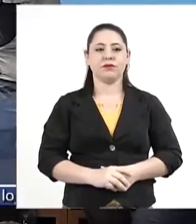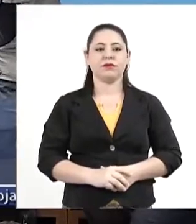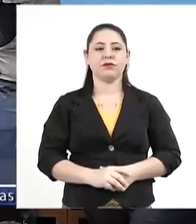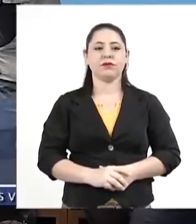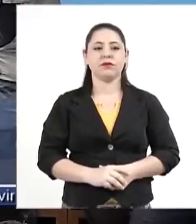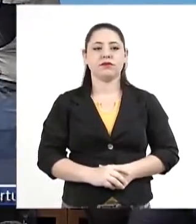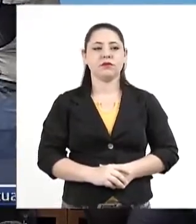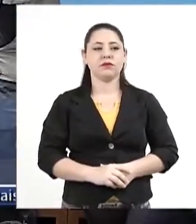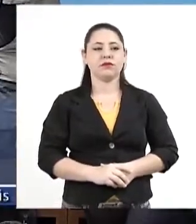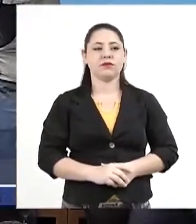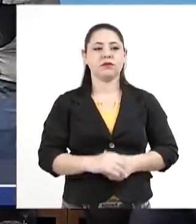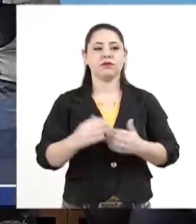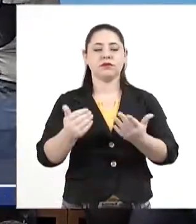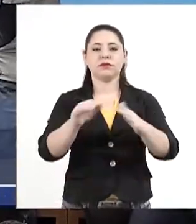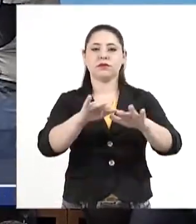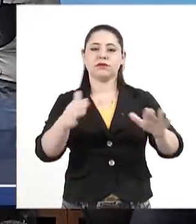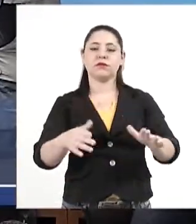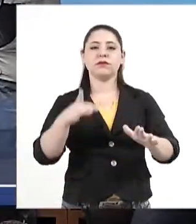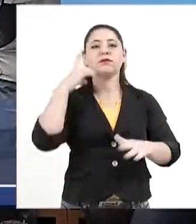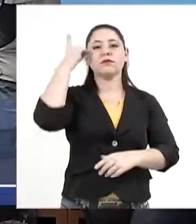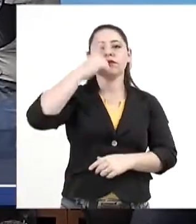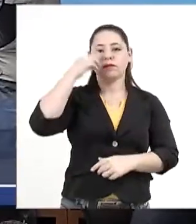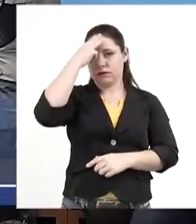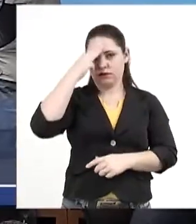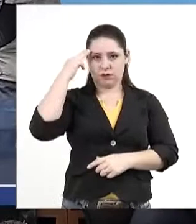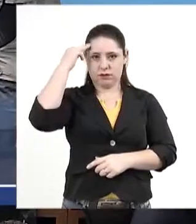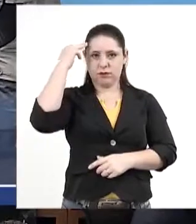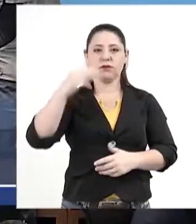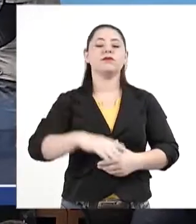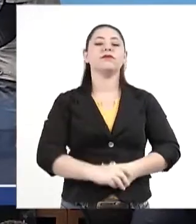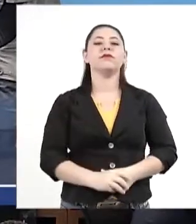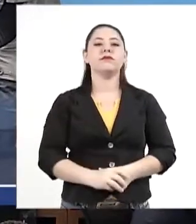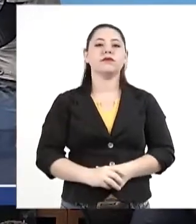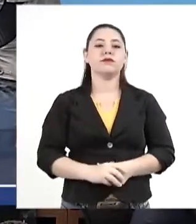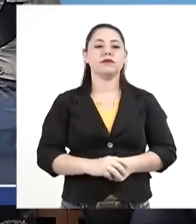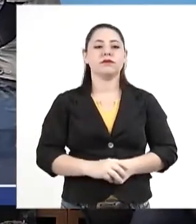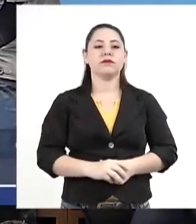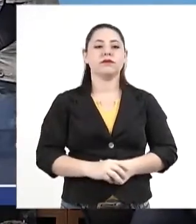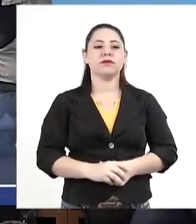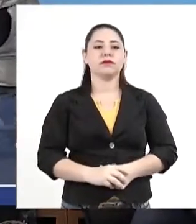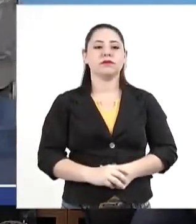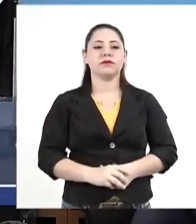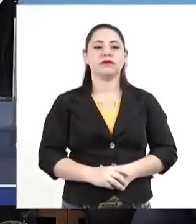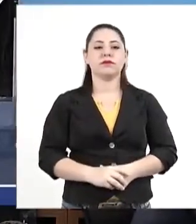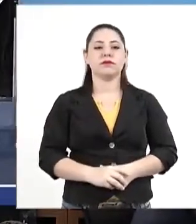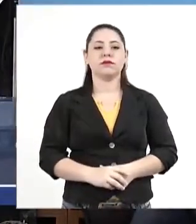Deixou sobre a mesa o ilustre deputado Evander Vendramini.